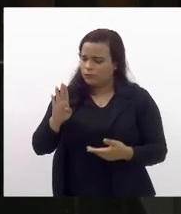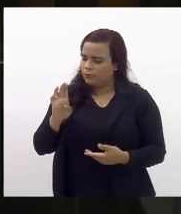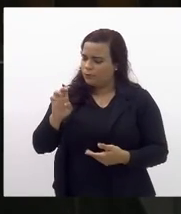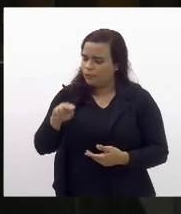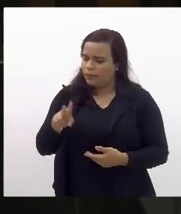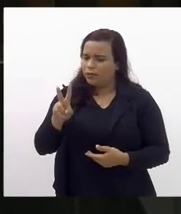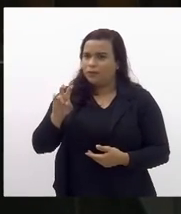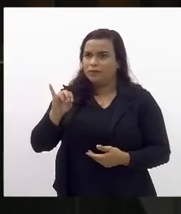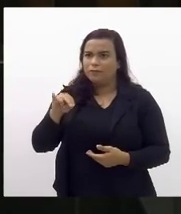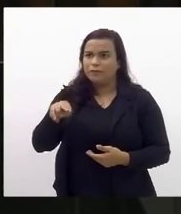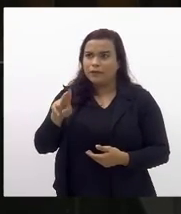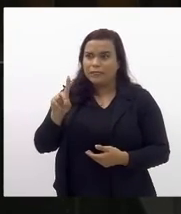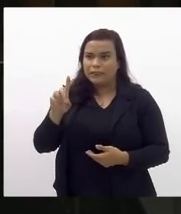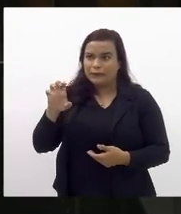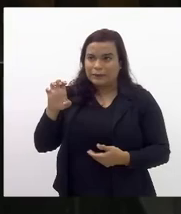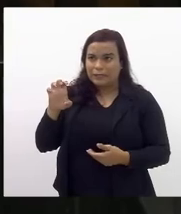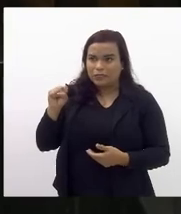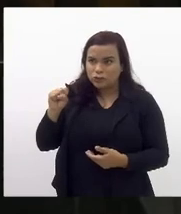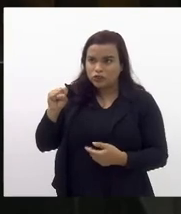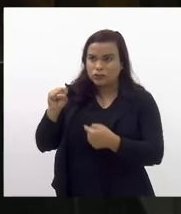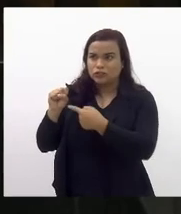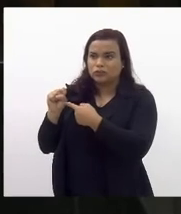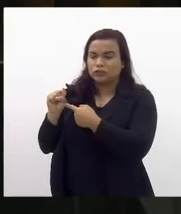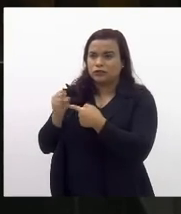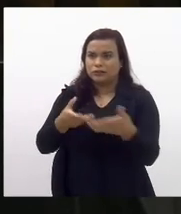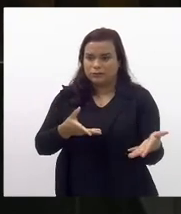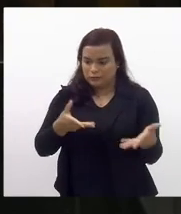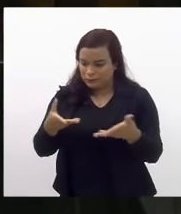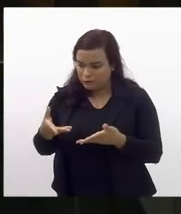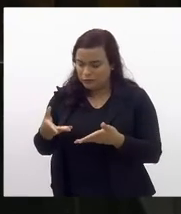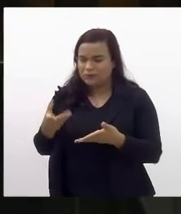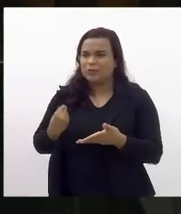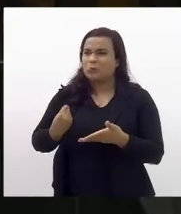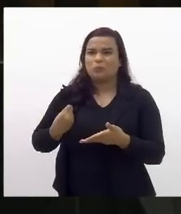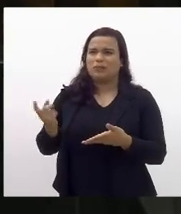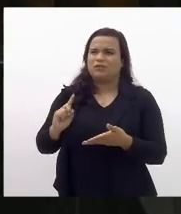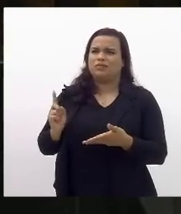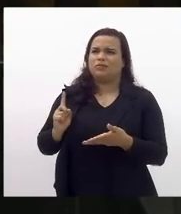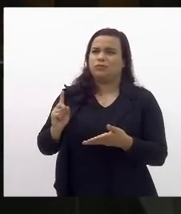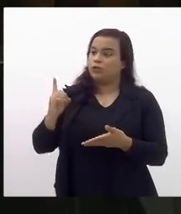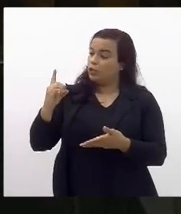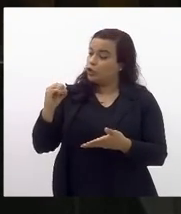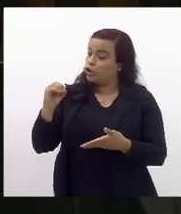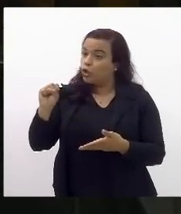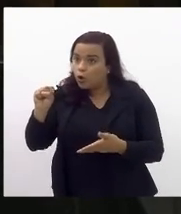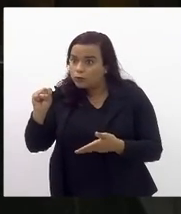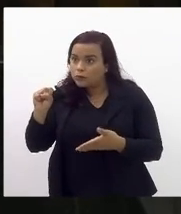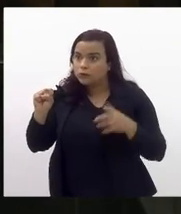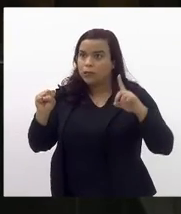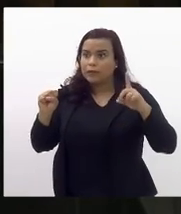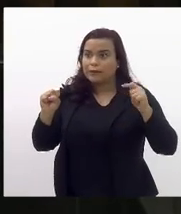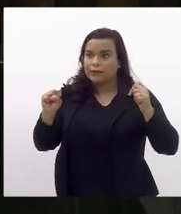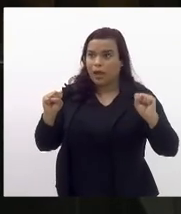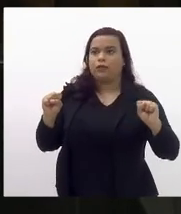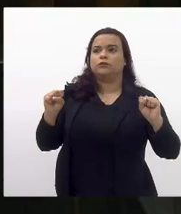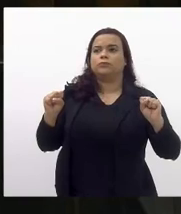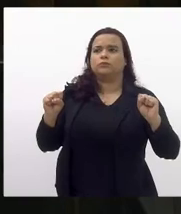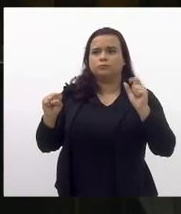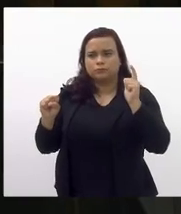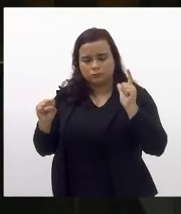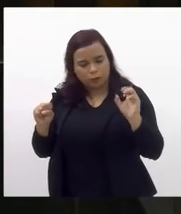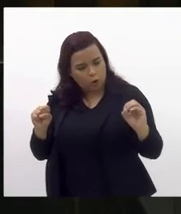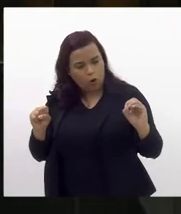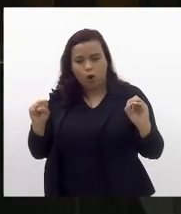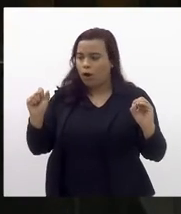essa aberração não existe. É sejam bem-vindos, sejam bem-vindas, mas não existe sejam